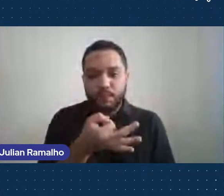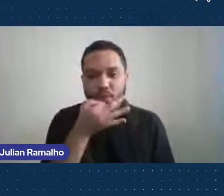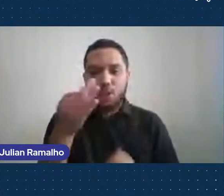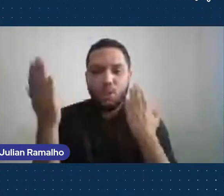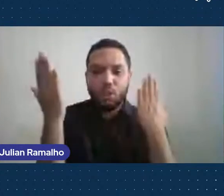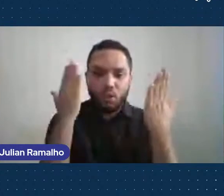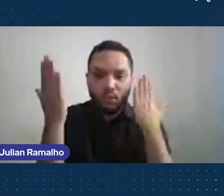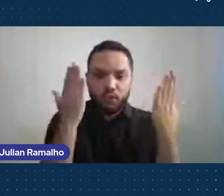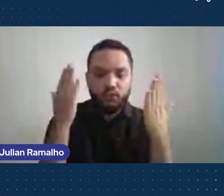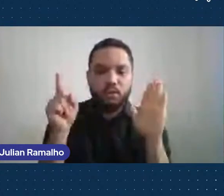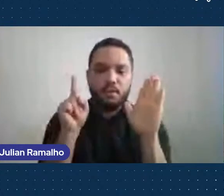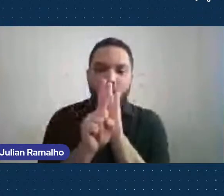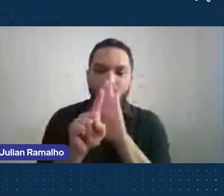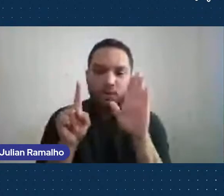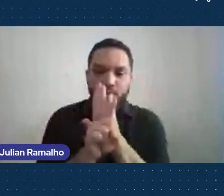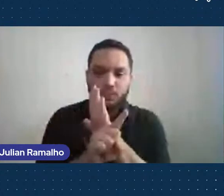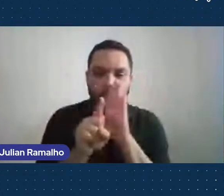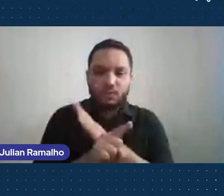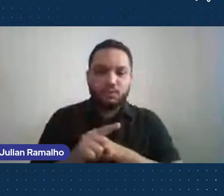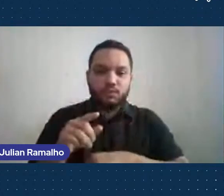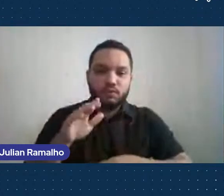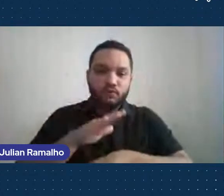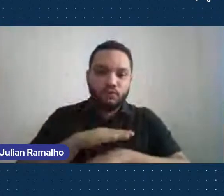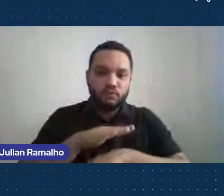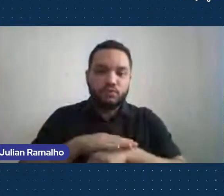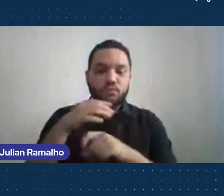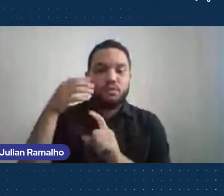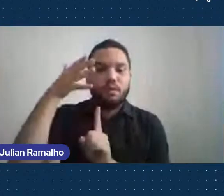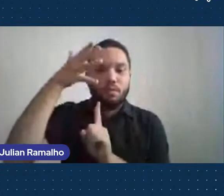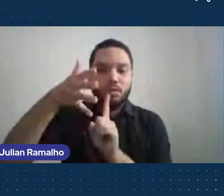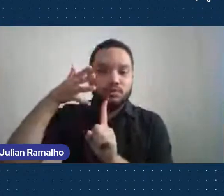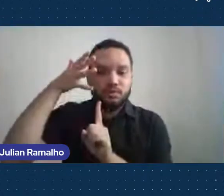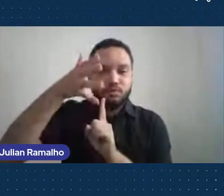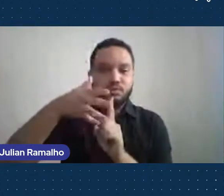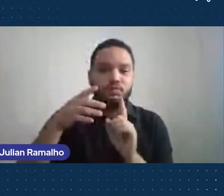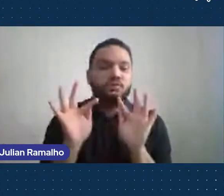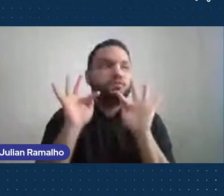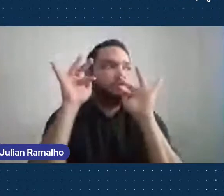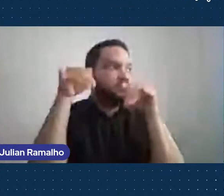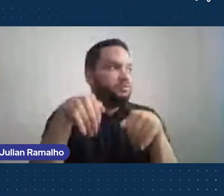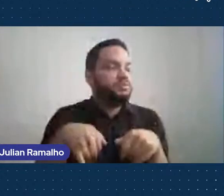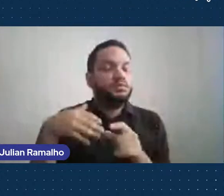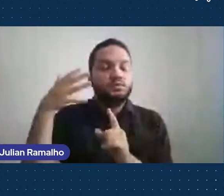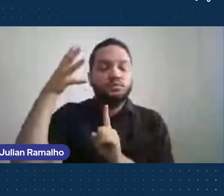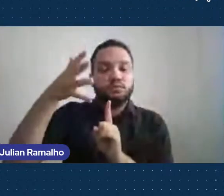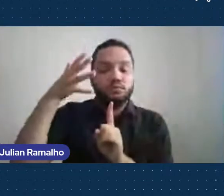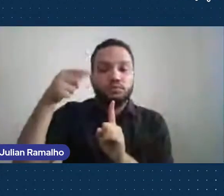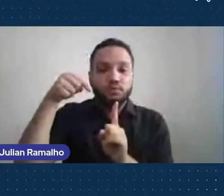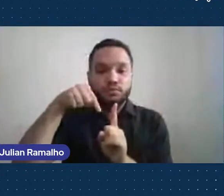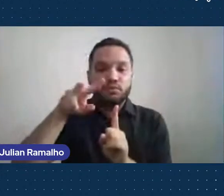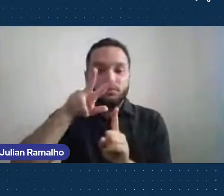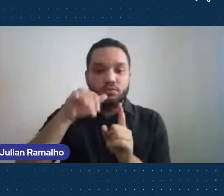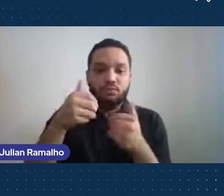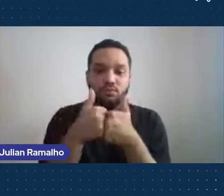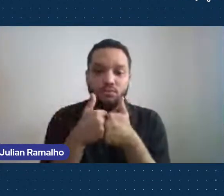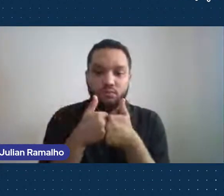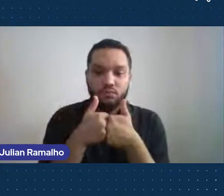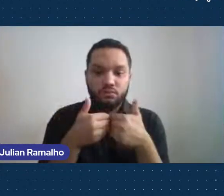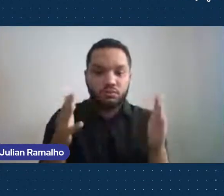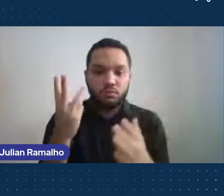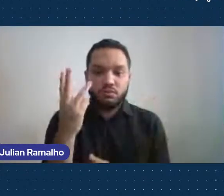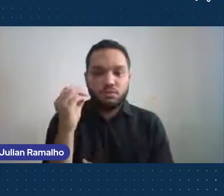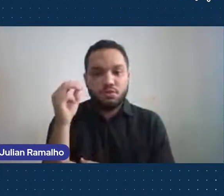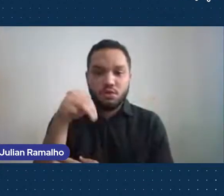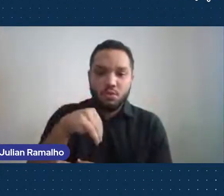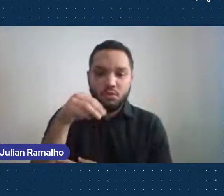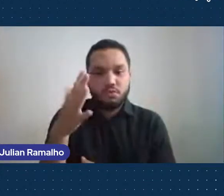dúvidas, perguntas no momento que está acontecendo a palestra. E ao final da fala do professor, a gente vai abrir um momento, uns 30